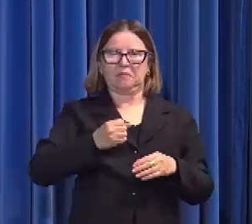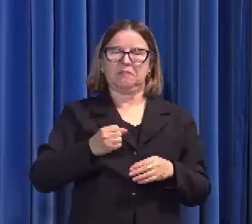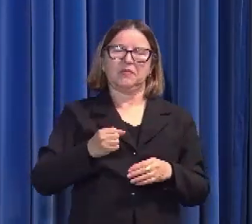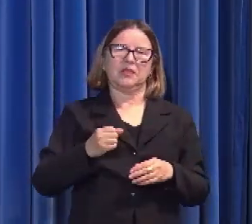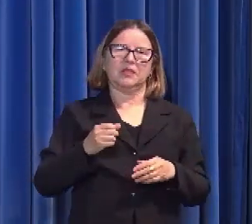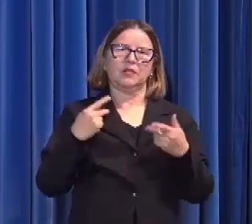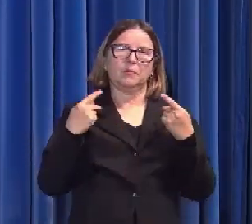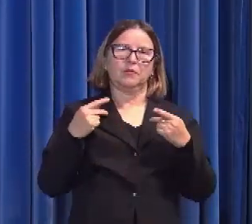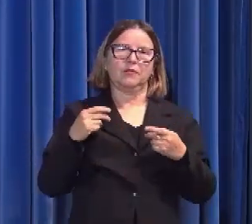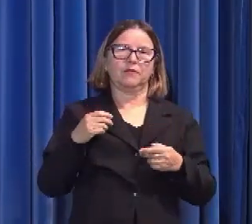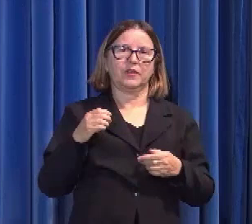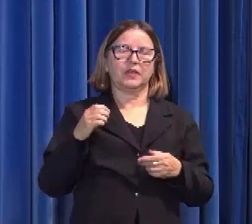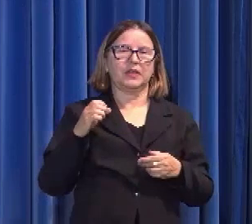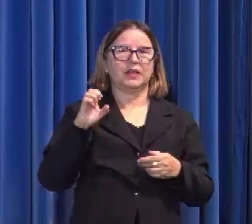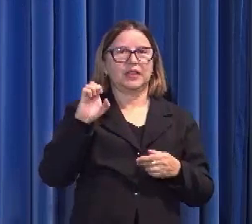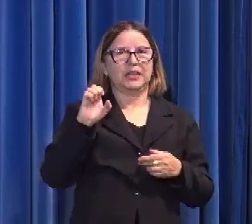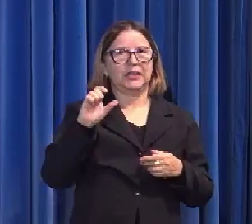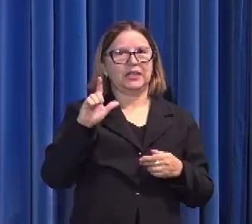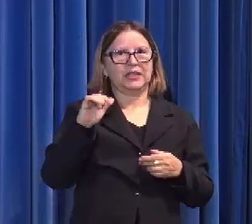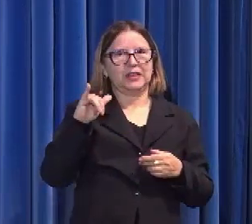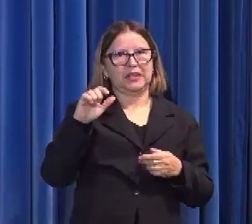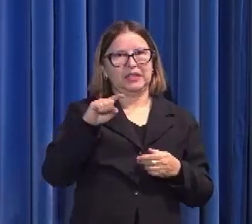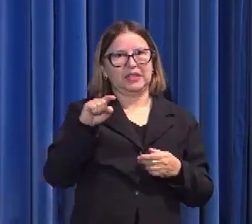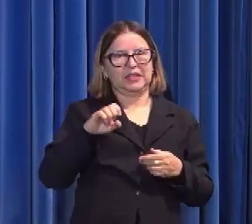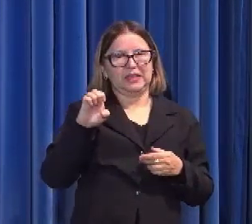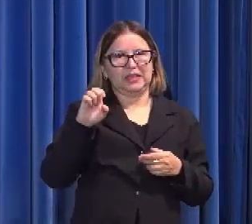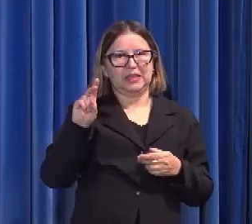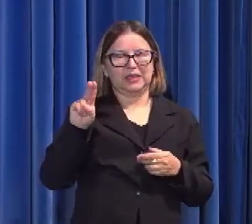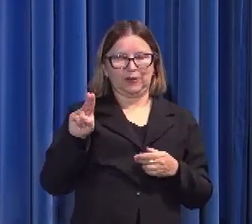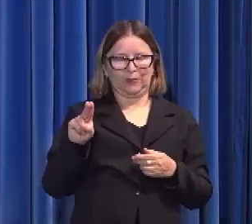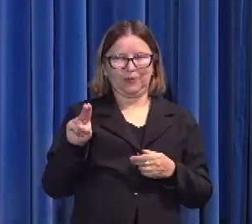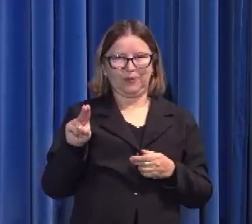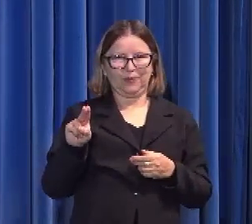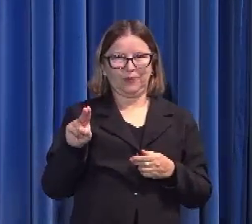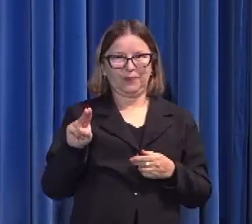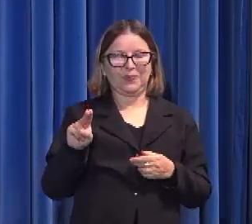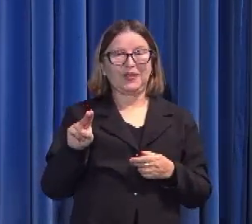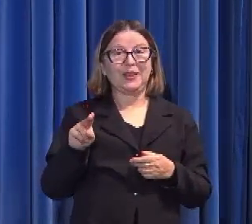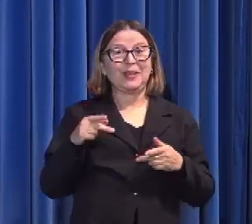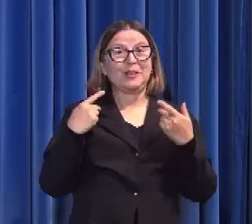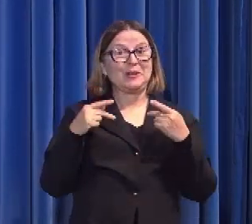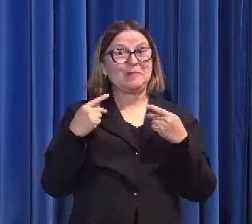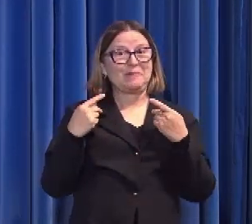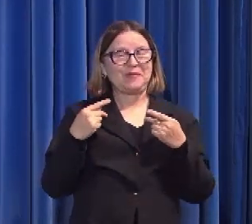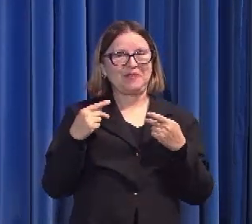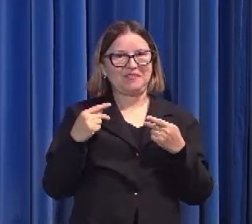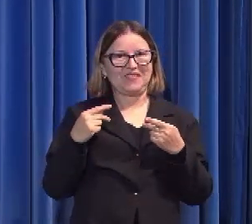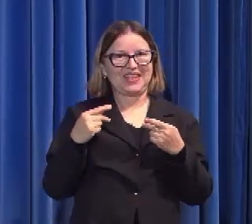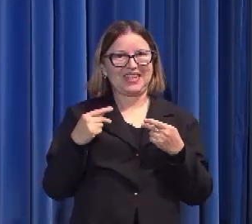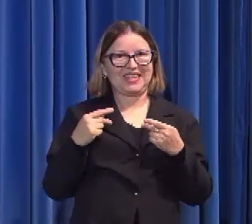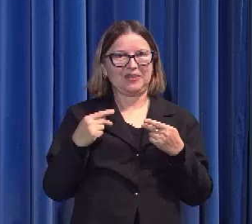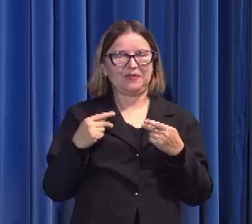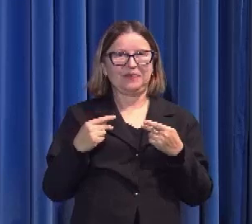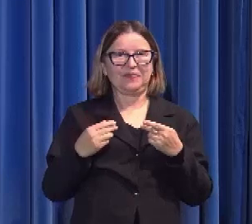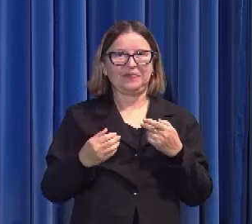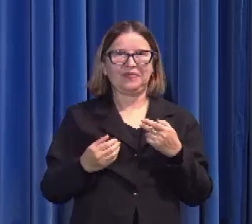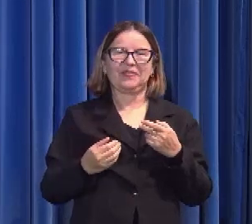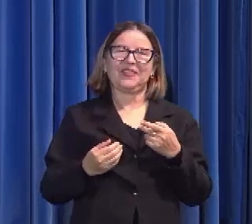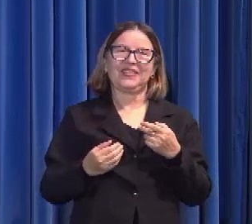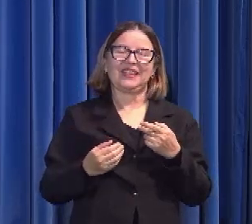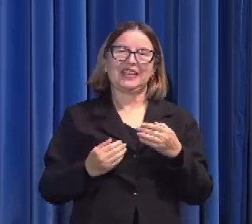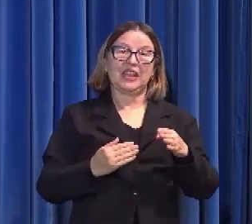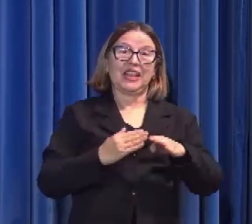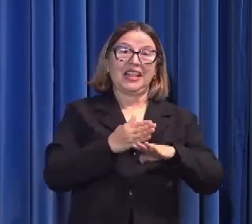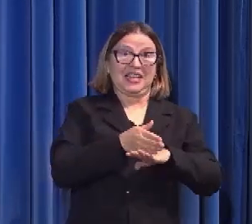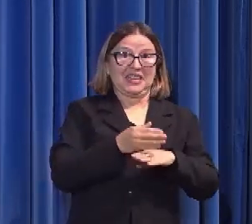investigação muito mais moderno do que atualmente se usa porque ele entrava na casa do Rei descobrir o que que o